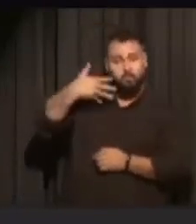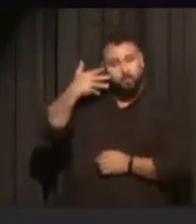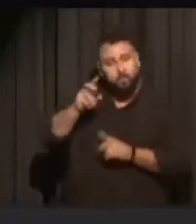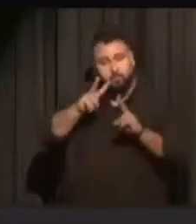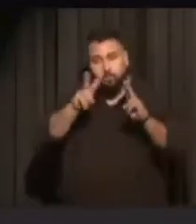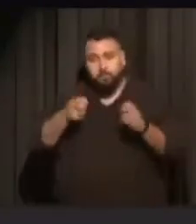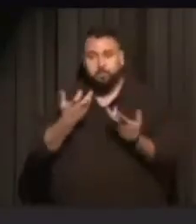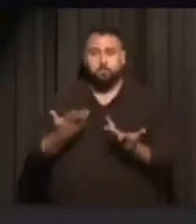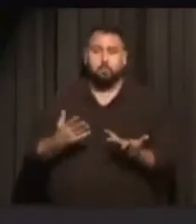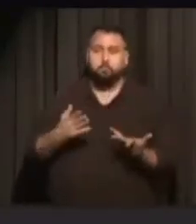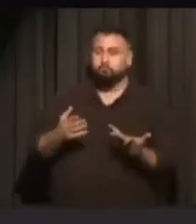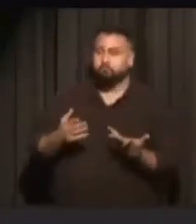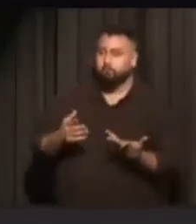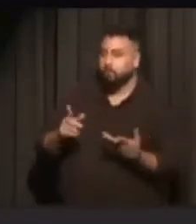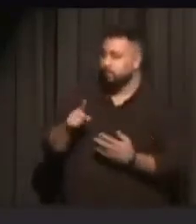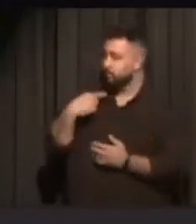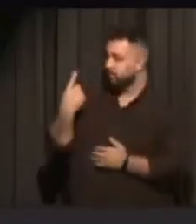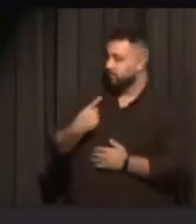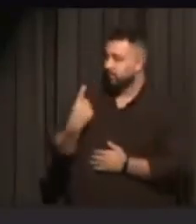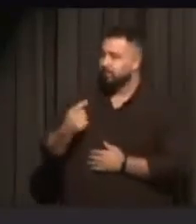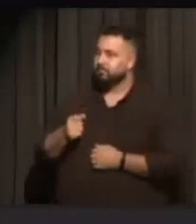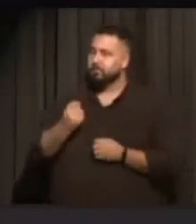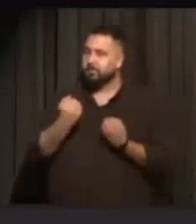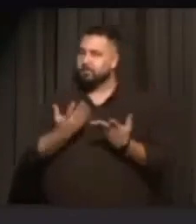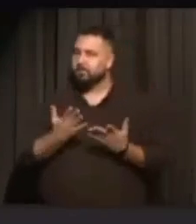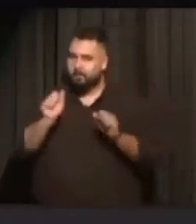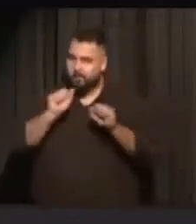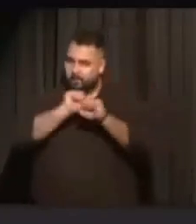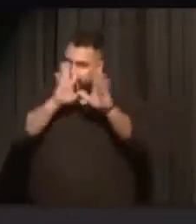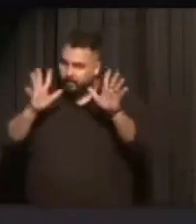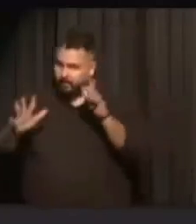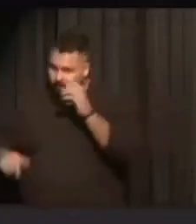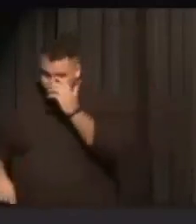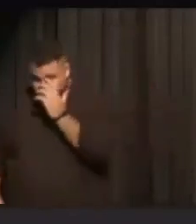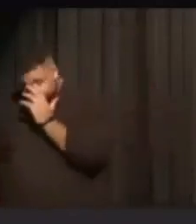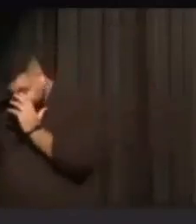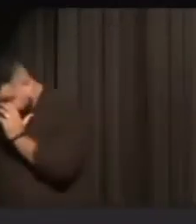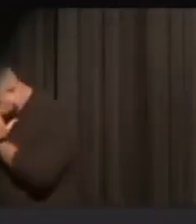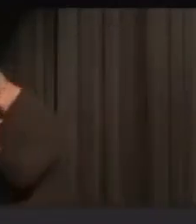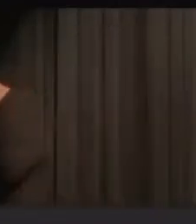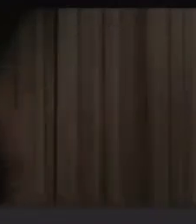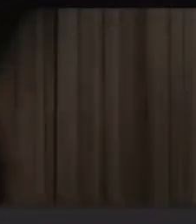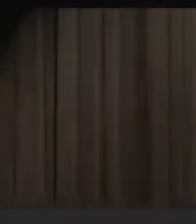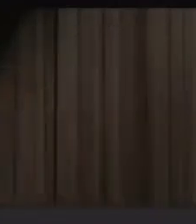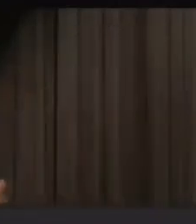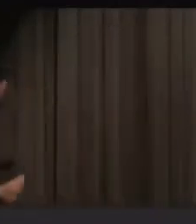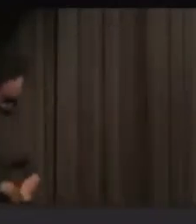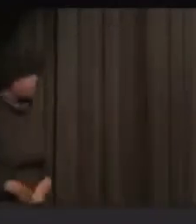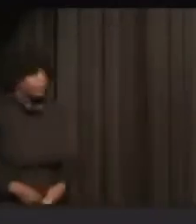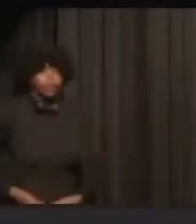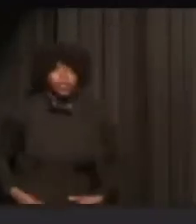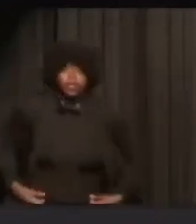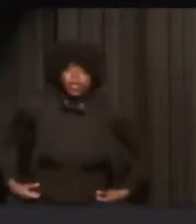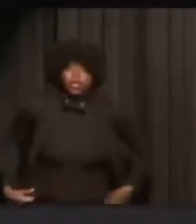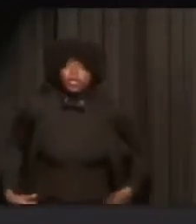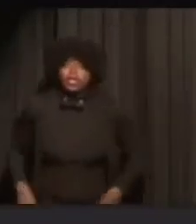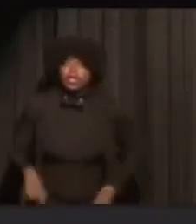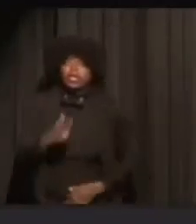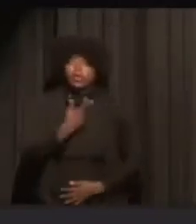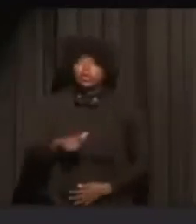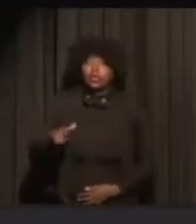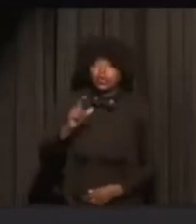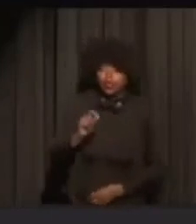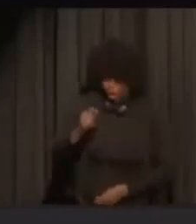melhor mas nós eu quero deixar assim bem claro que aqui não há absolutamente nenhum conflito